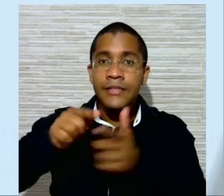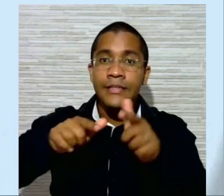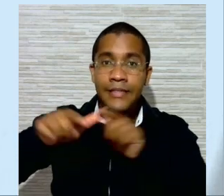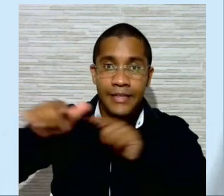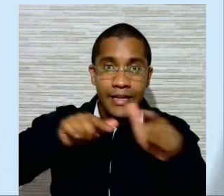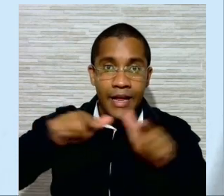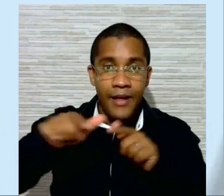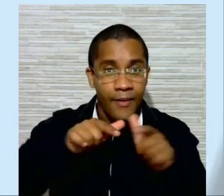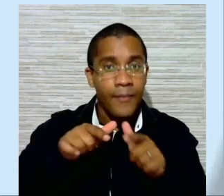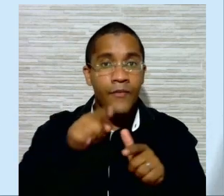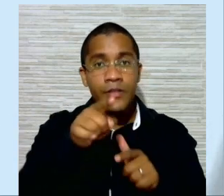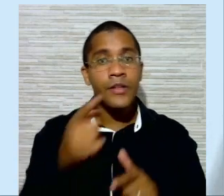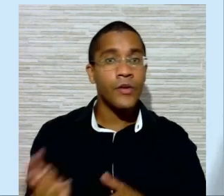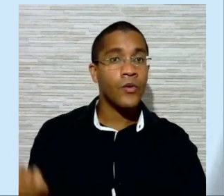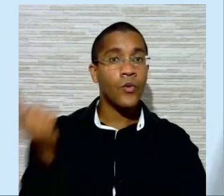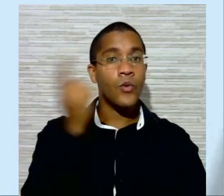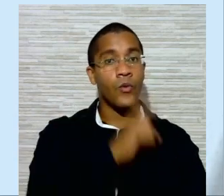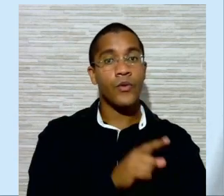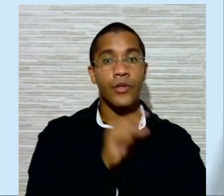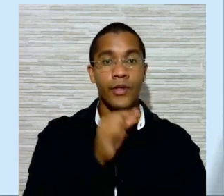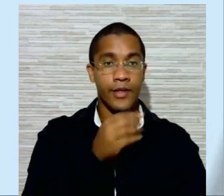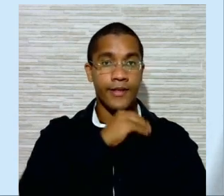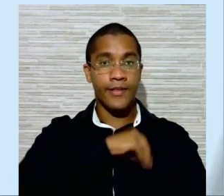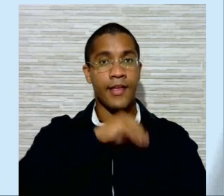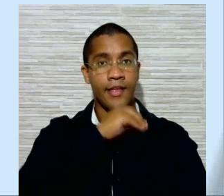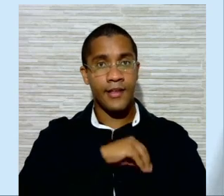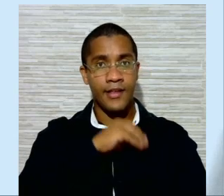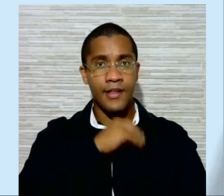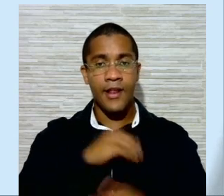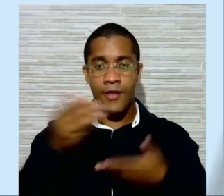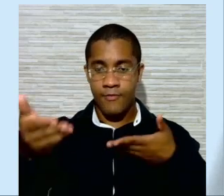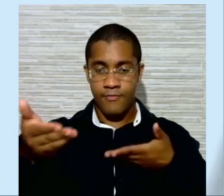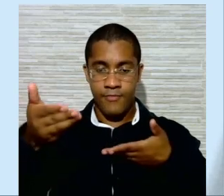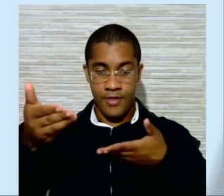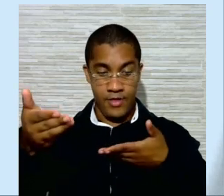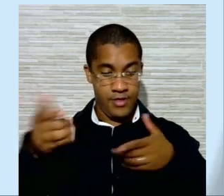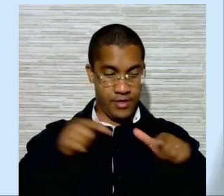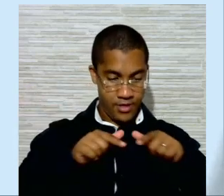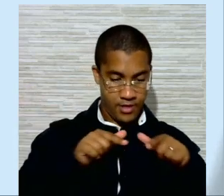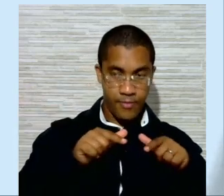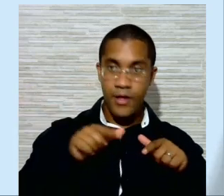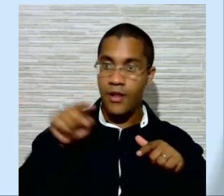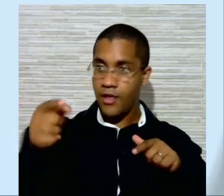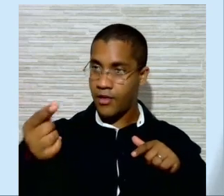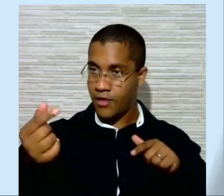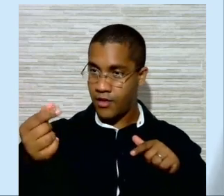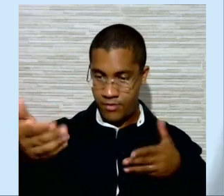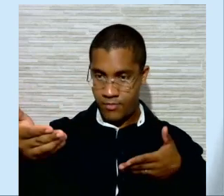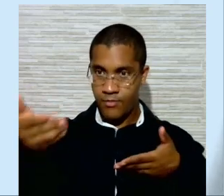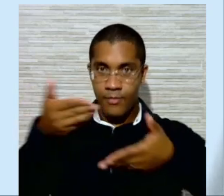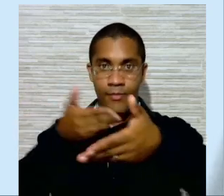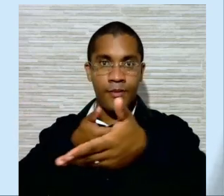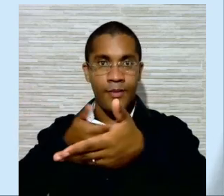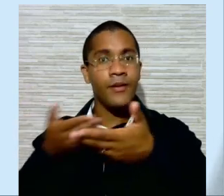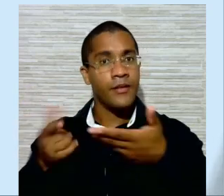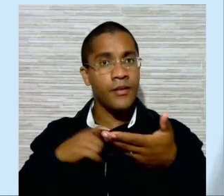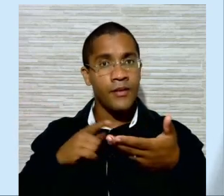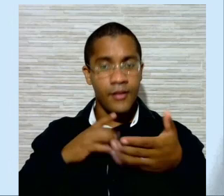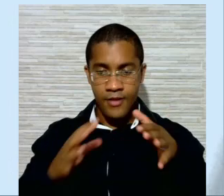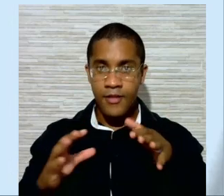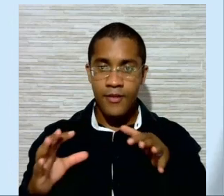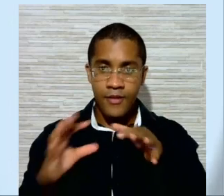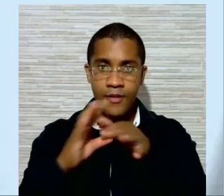Tudo isso faz com que esse ambiente, tá? O meio ambiente, né, como um todo, seja necessário e seja a grande riqueza